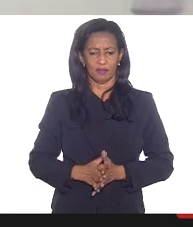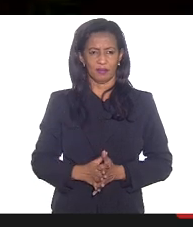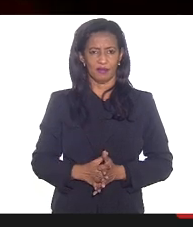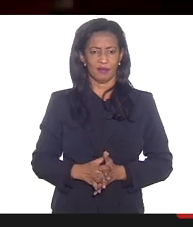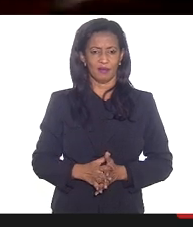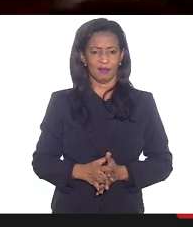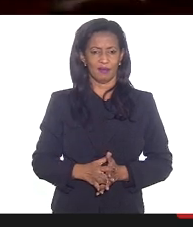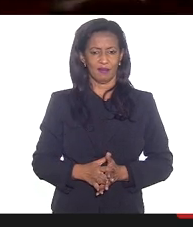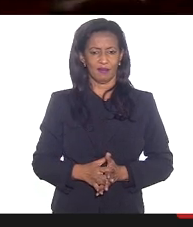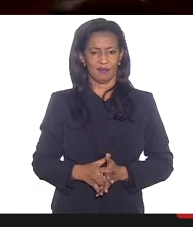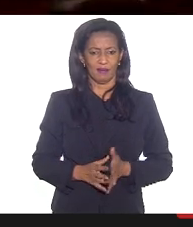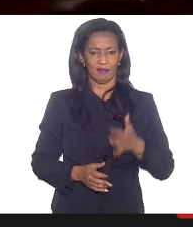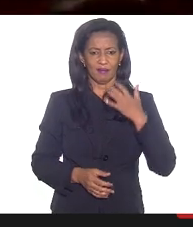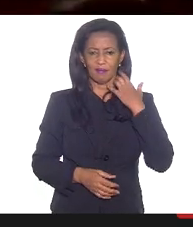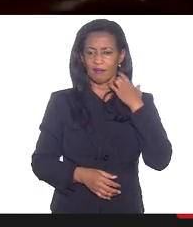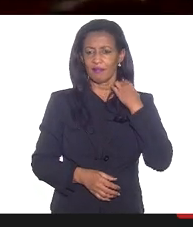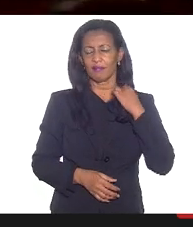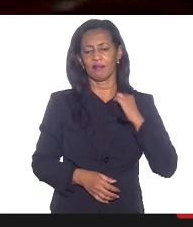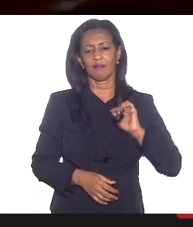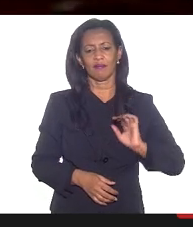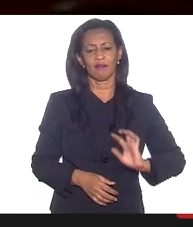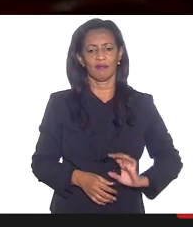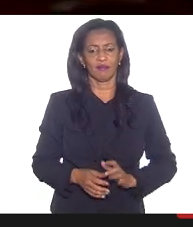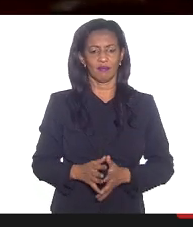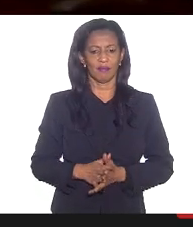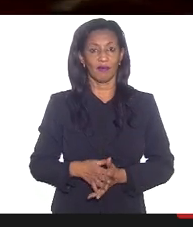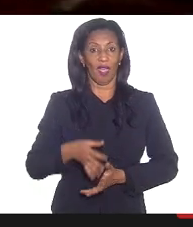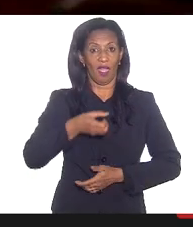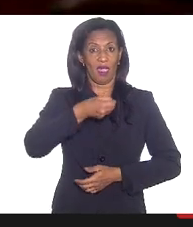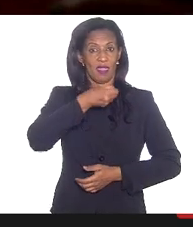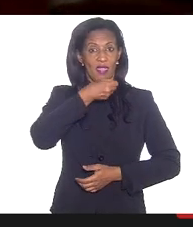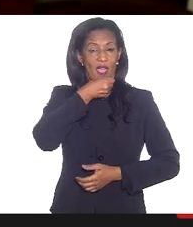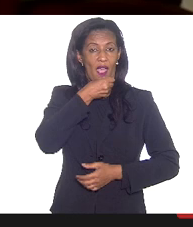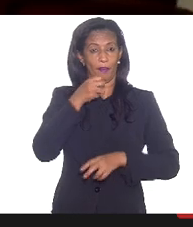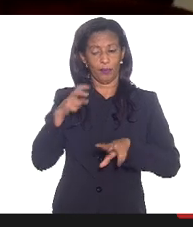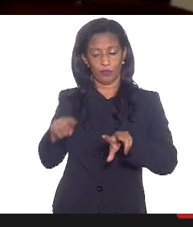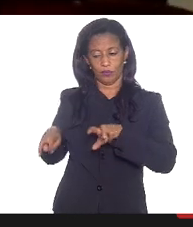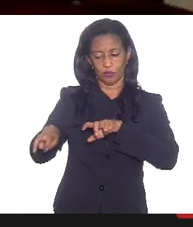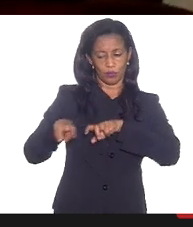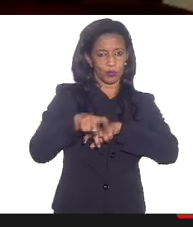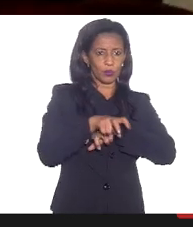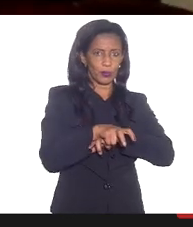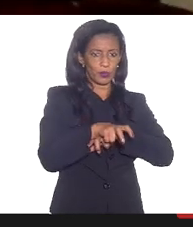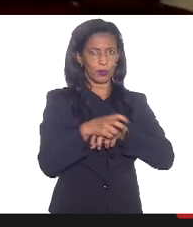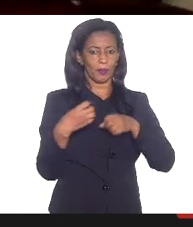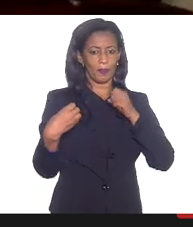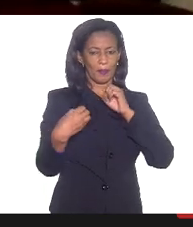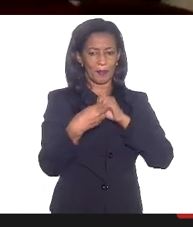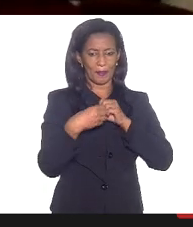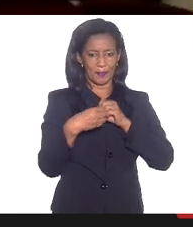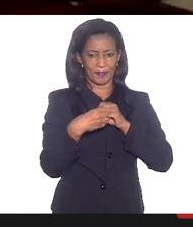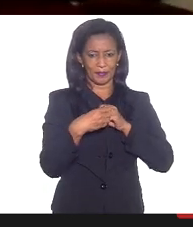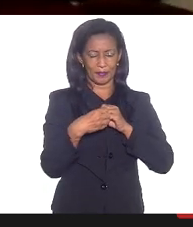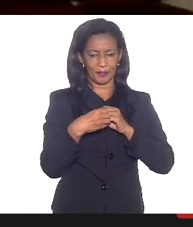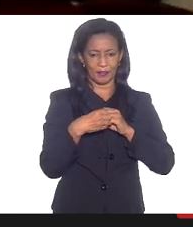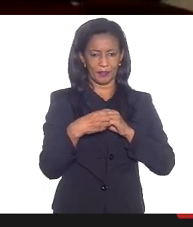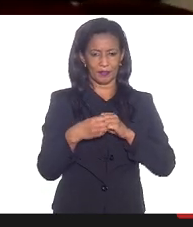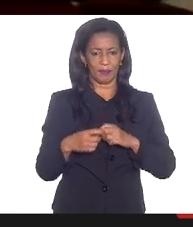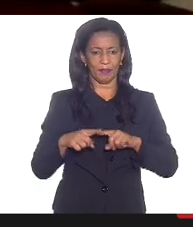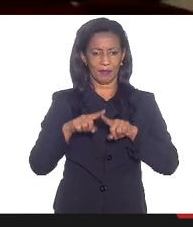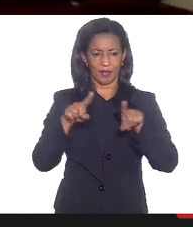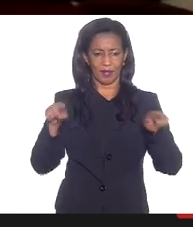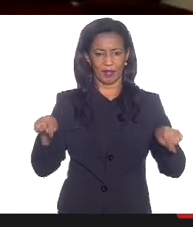Deputado, eu vou me ausentar, vou deixar ela próxima aqui do microfone e garantindo que o secretário já pediu investimento aqui na sala da